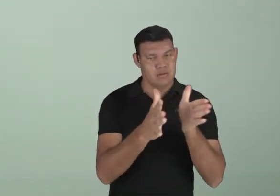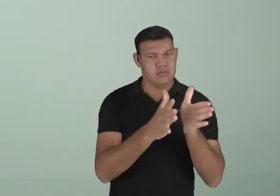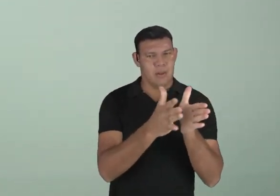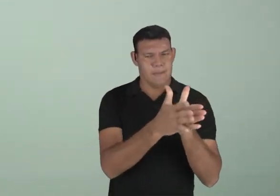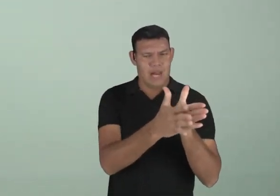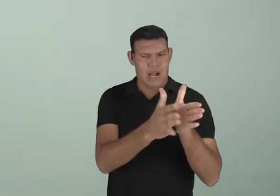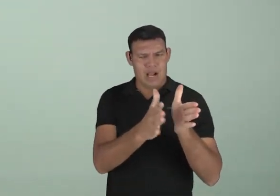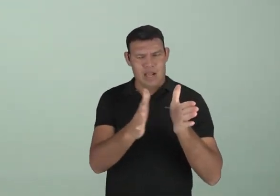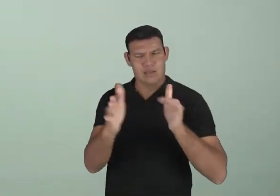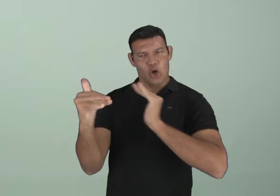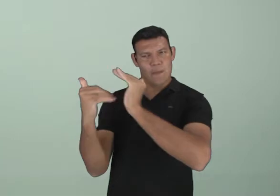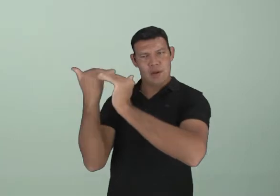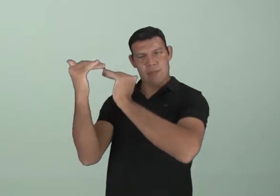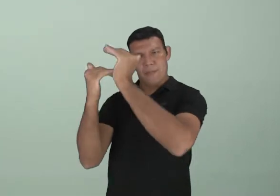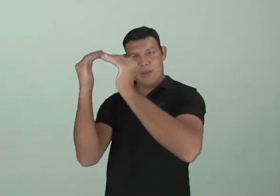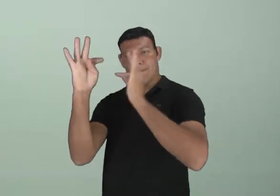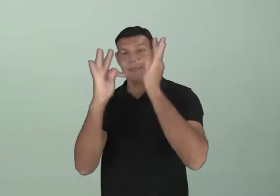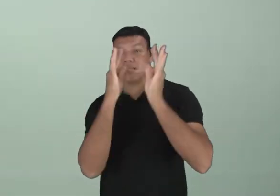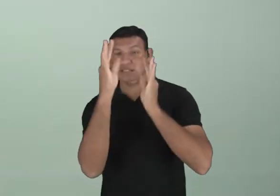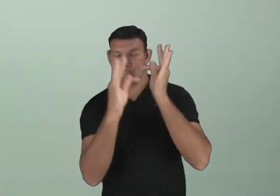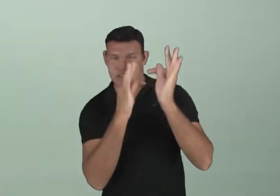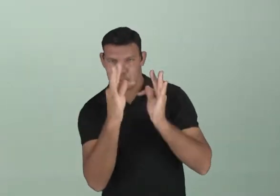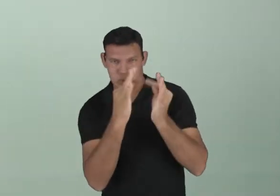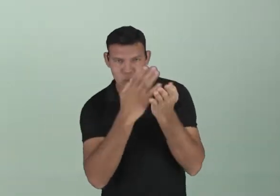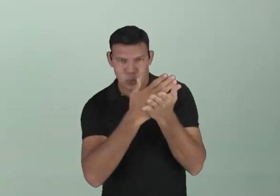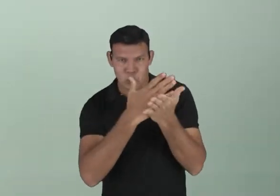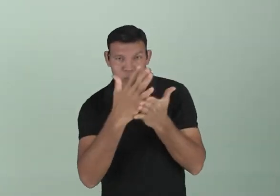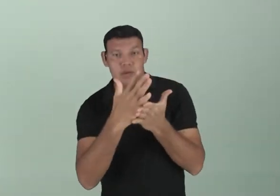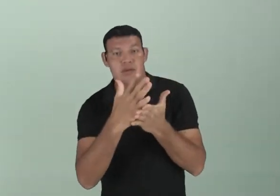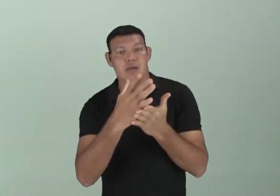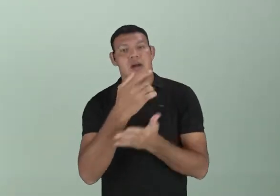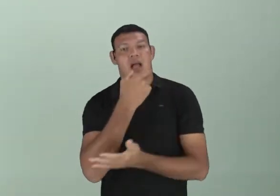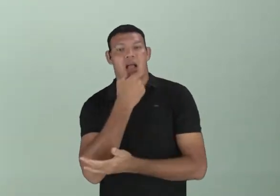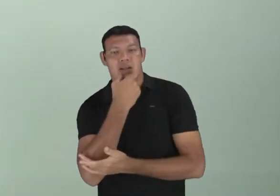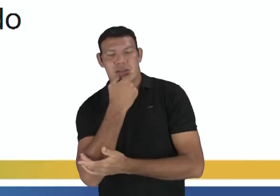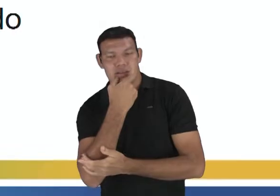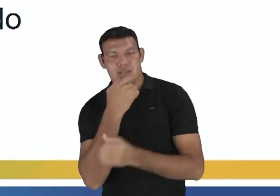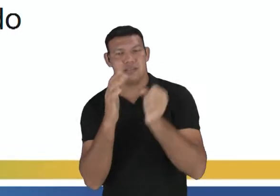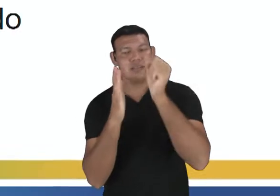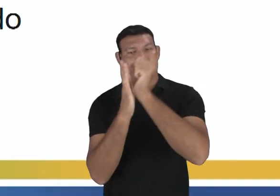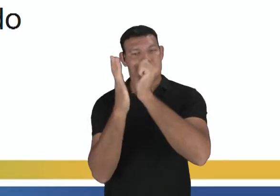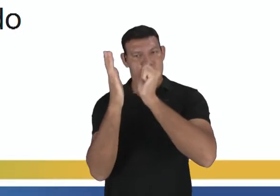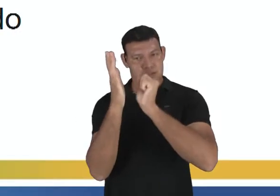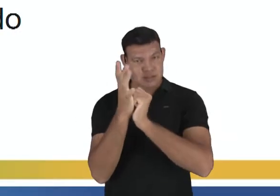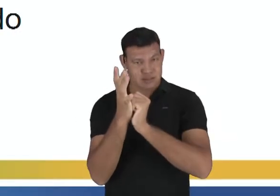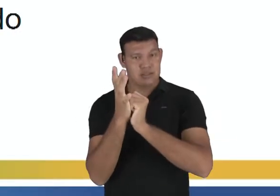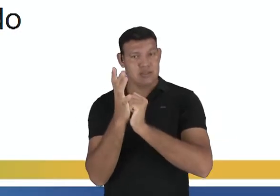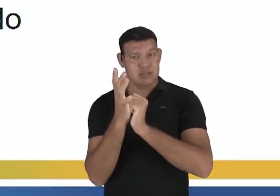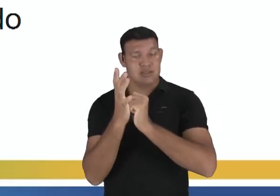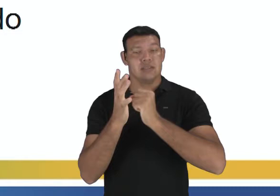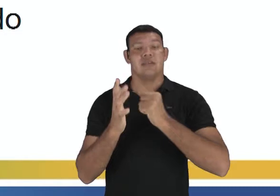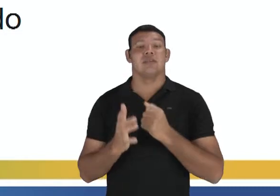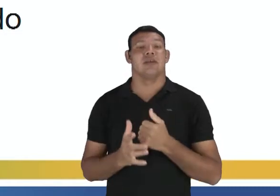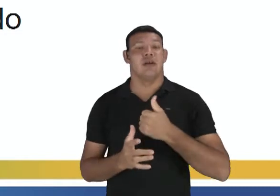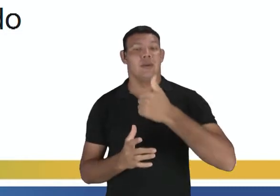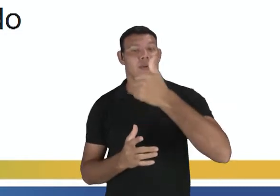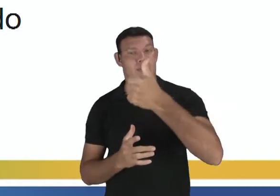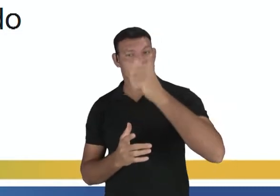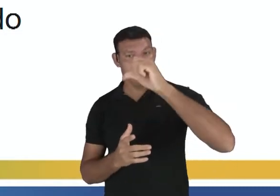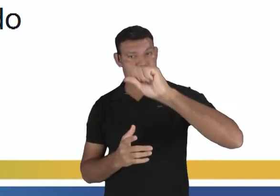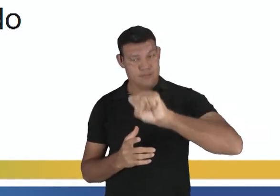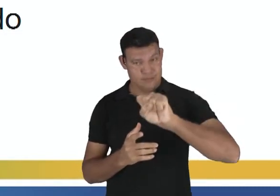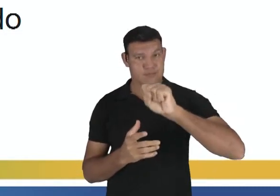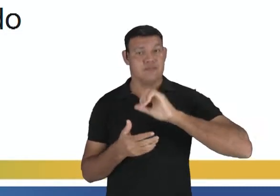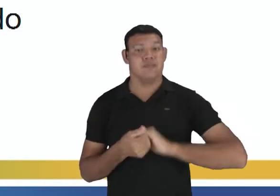grande desenvolvimento tecnológico que teve início na Inglaterra a partir da segunda metade do